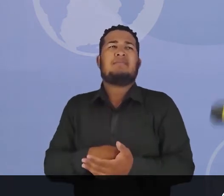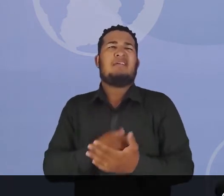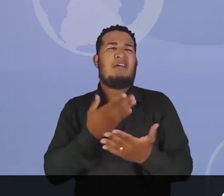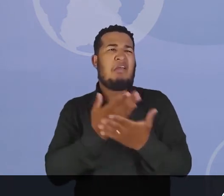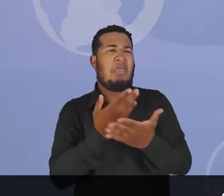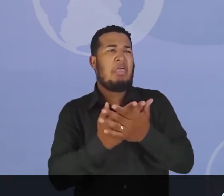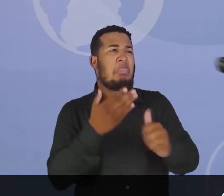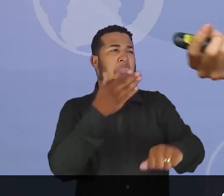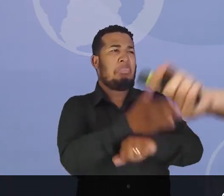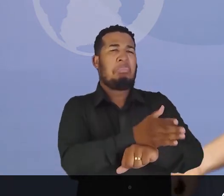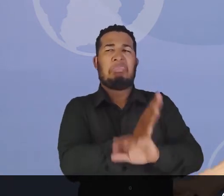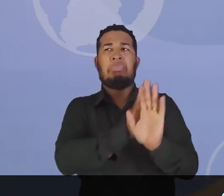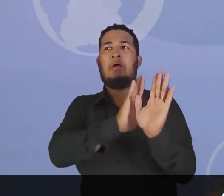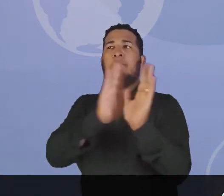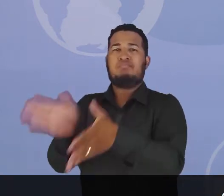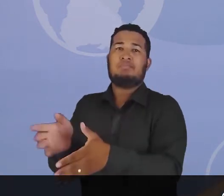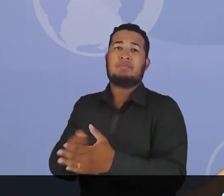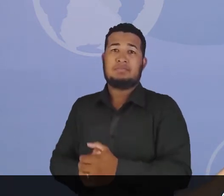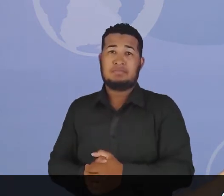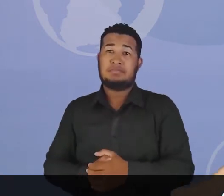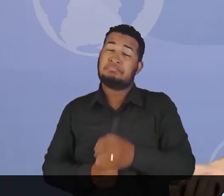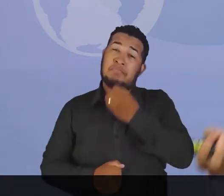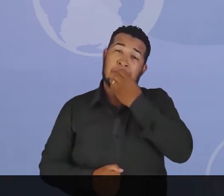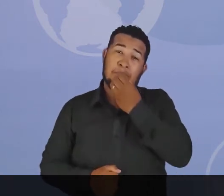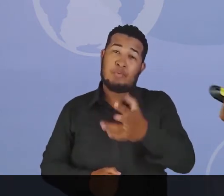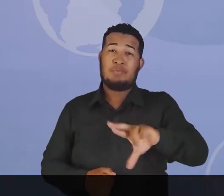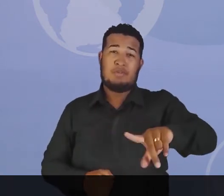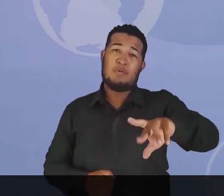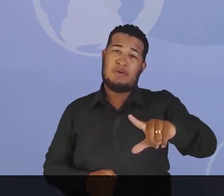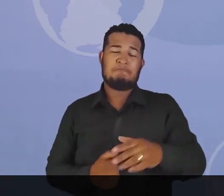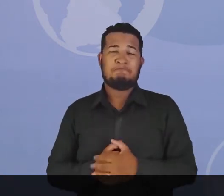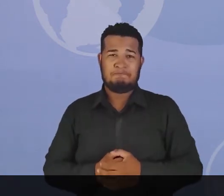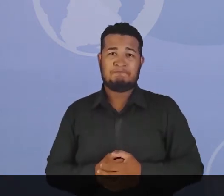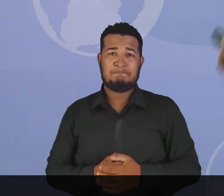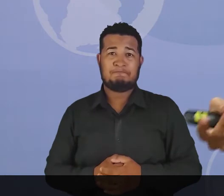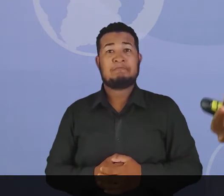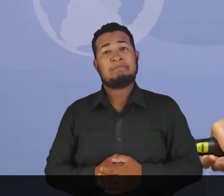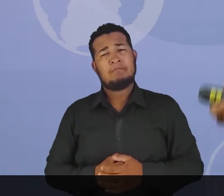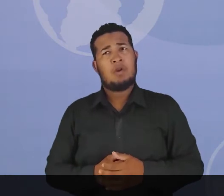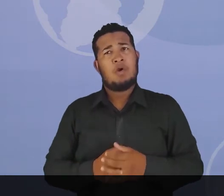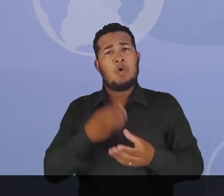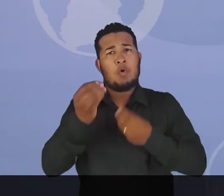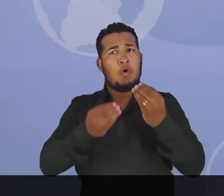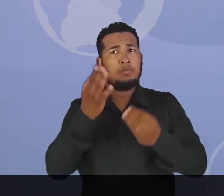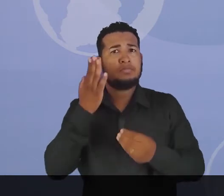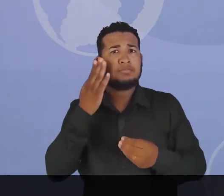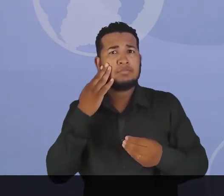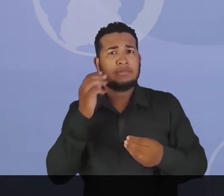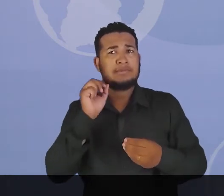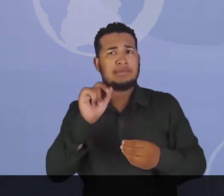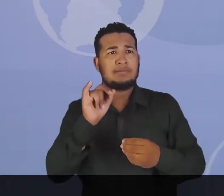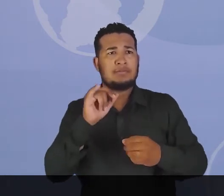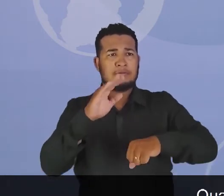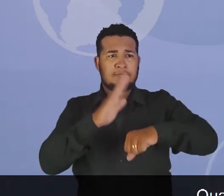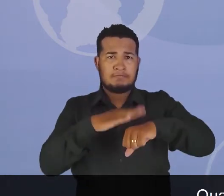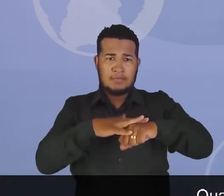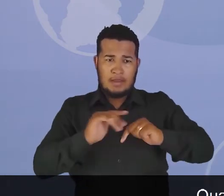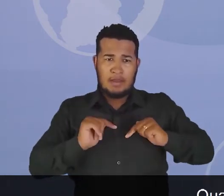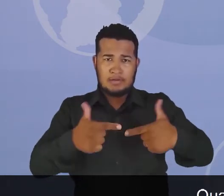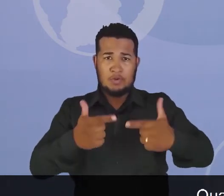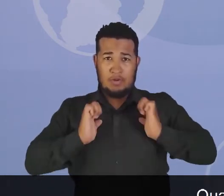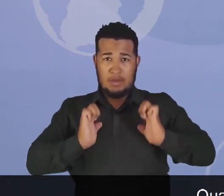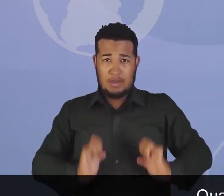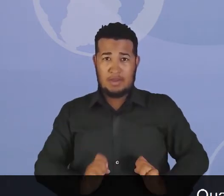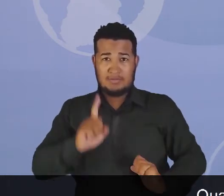e convenhamos, isso não é uma coisa muito positiva. Então, como é que eu sei que uma ação é ética? Quando é que